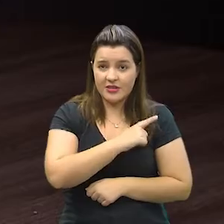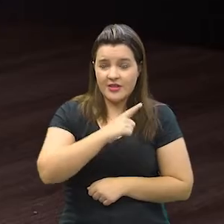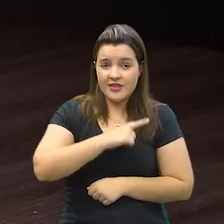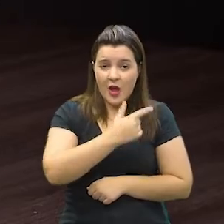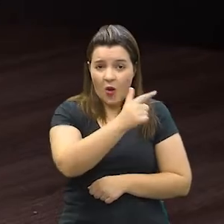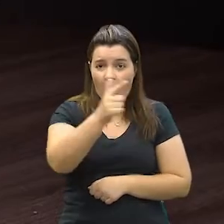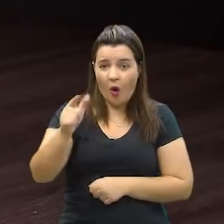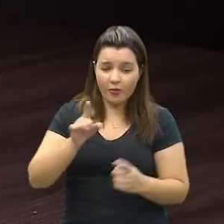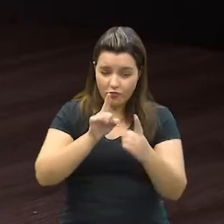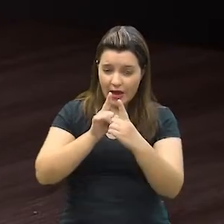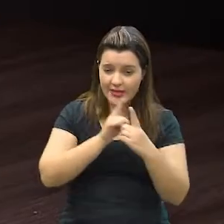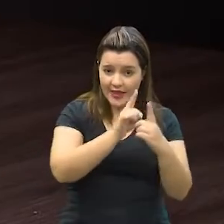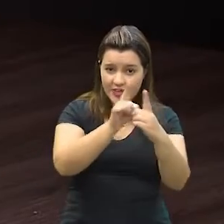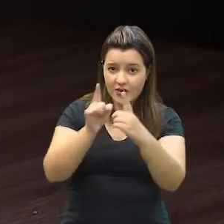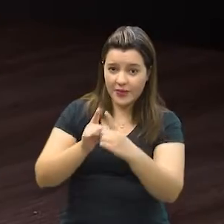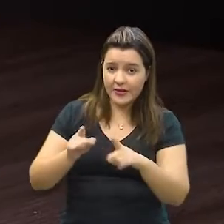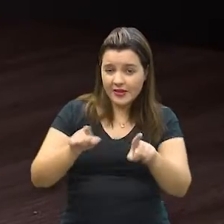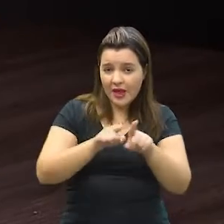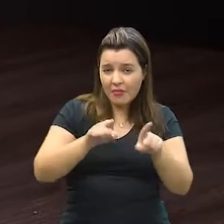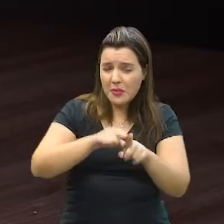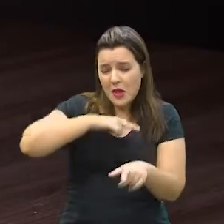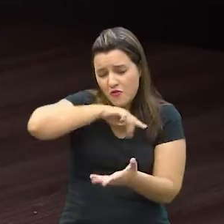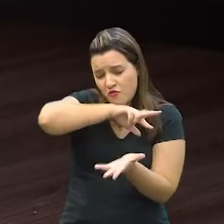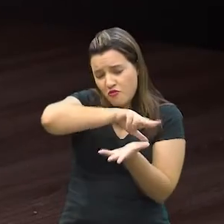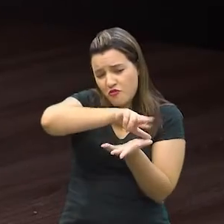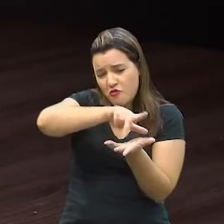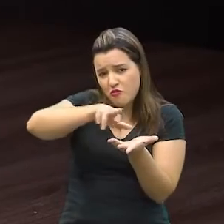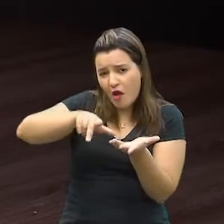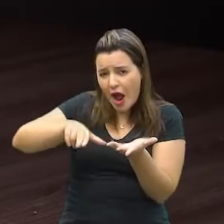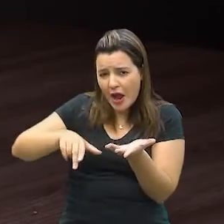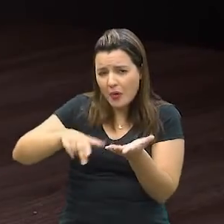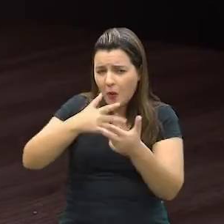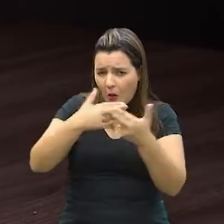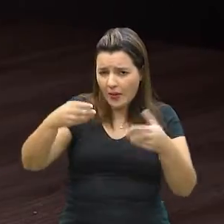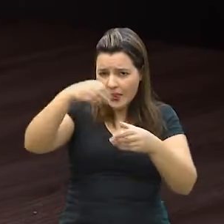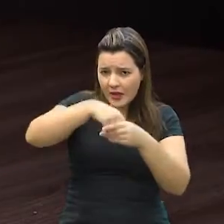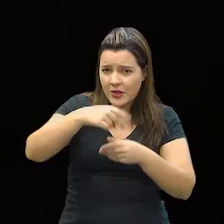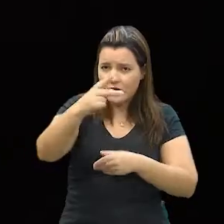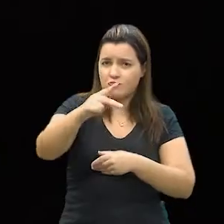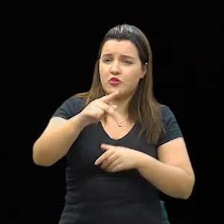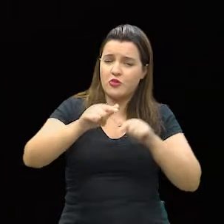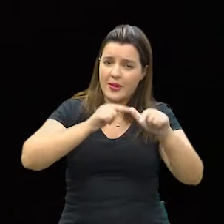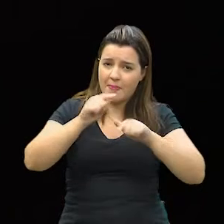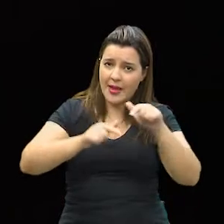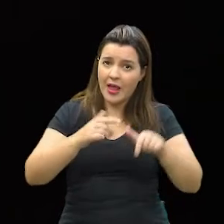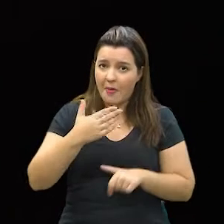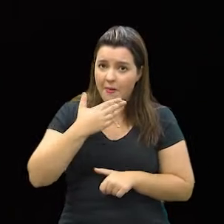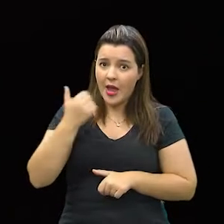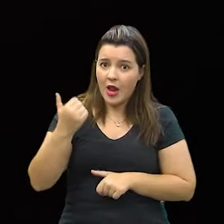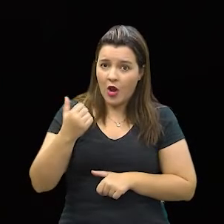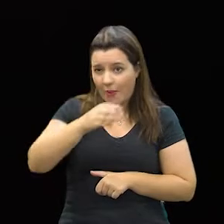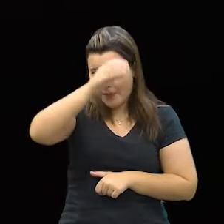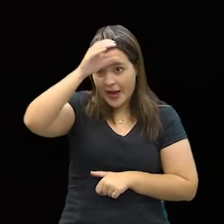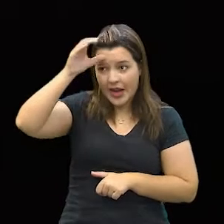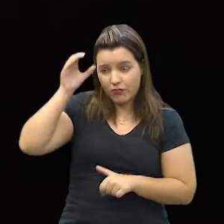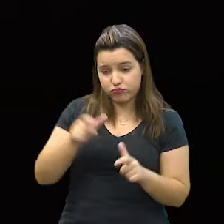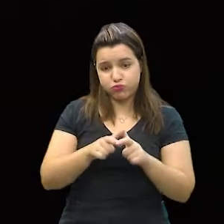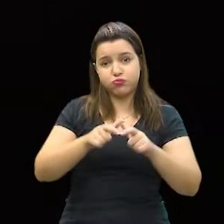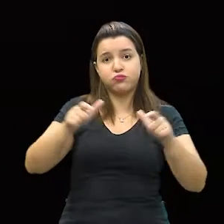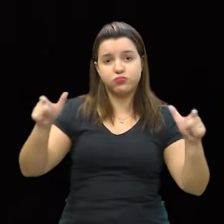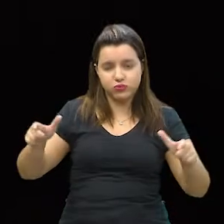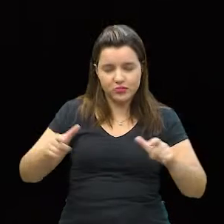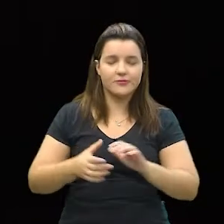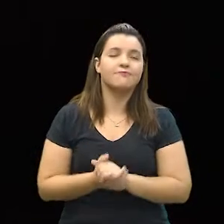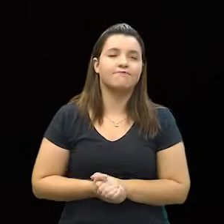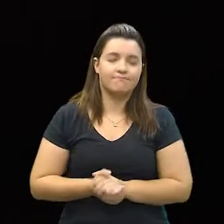outros serviços, esse leque de possibilidades também facilita a ampliação do negócio? Sim,